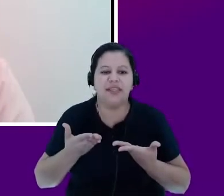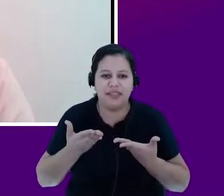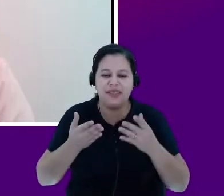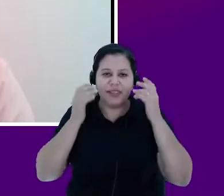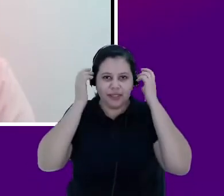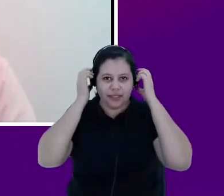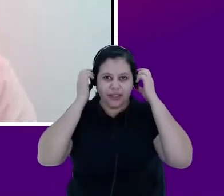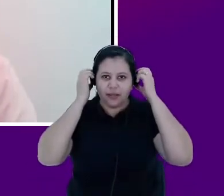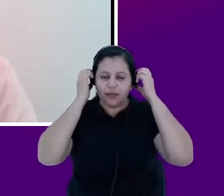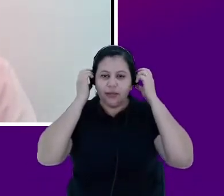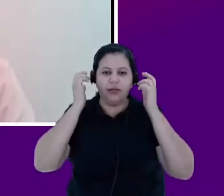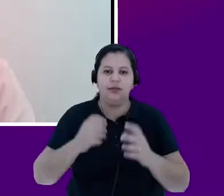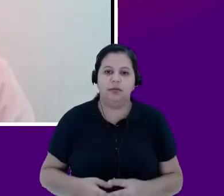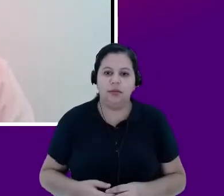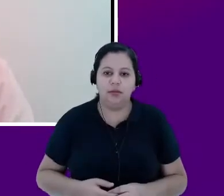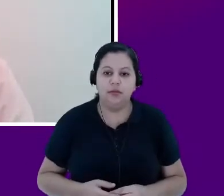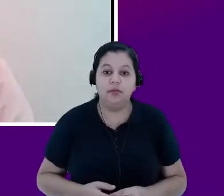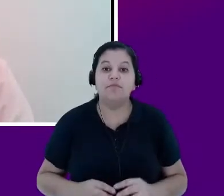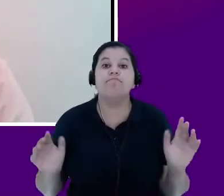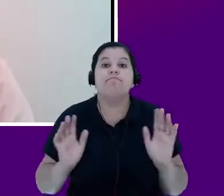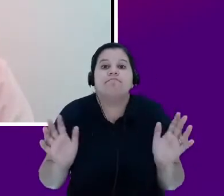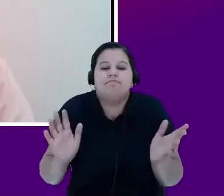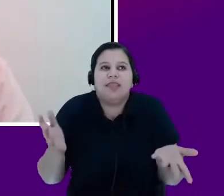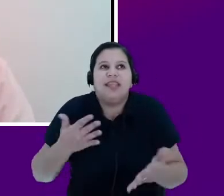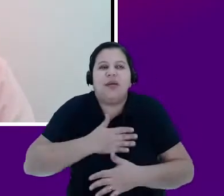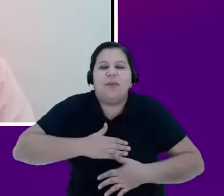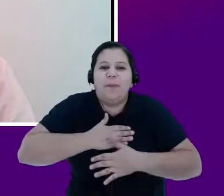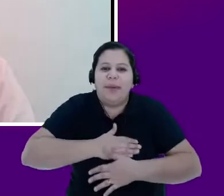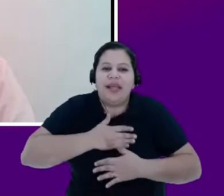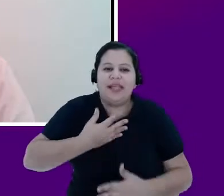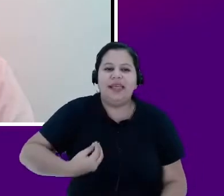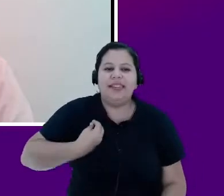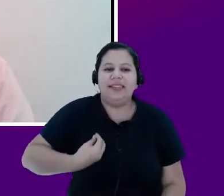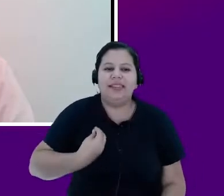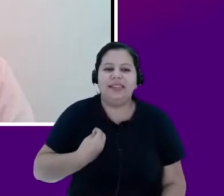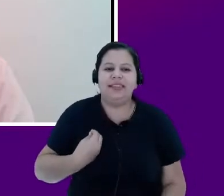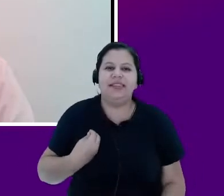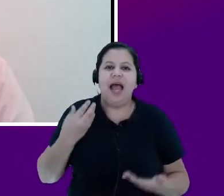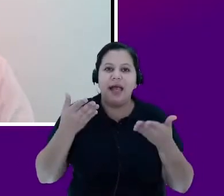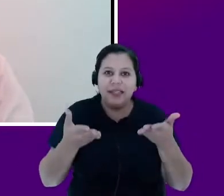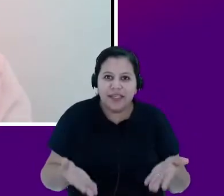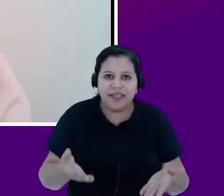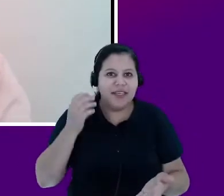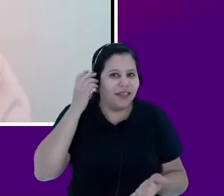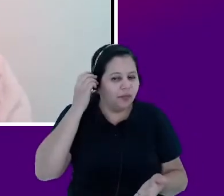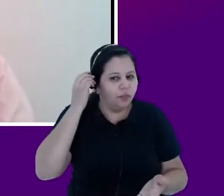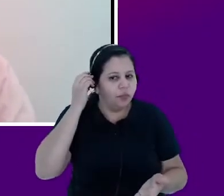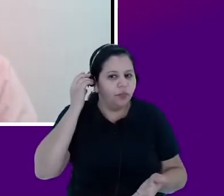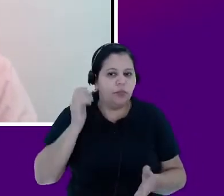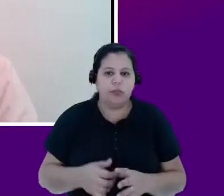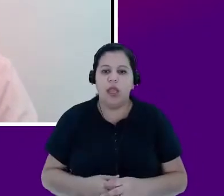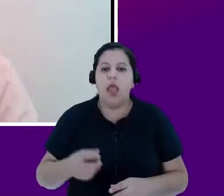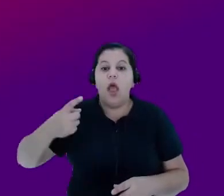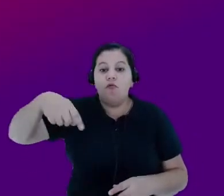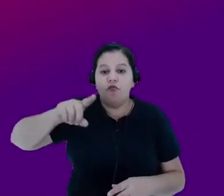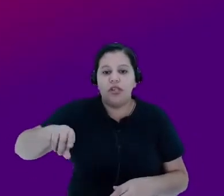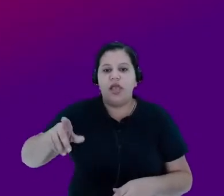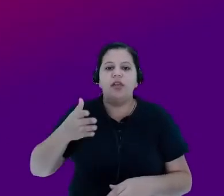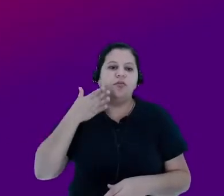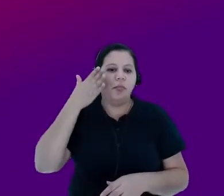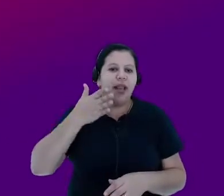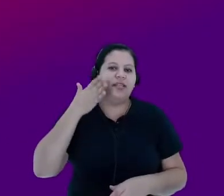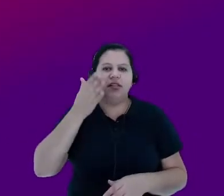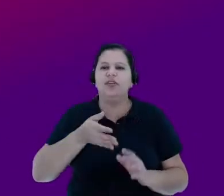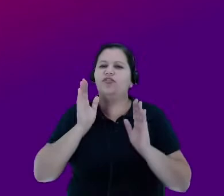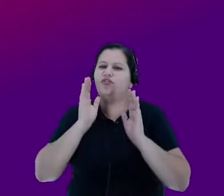aqui. Bons papos aqui. Eu acho que o Gutenberg e a Karina me deram bons gatilhos aqui para a nossa